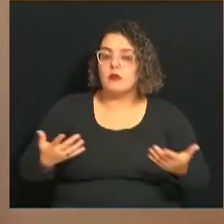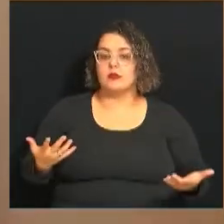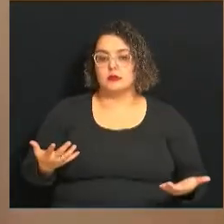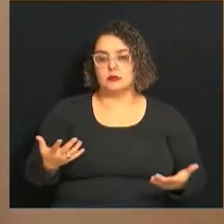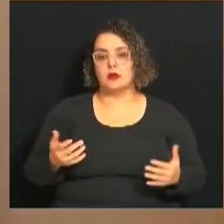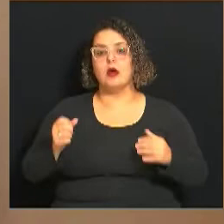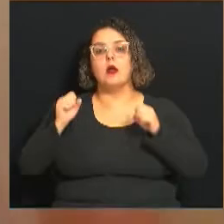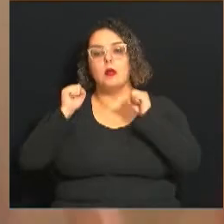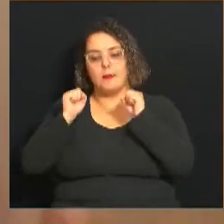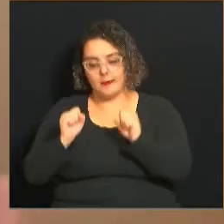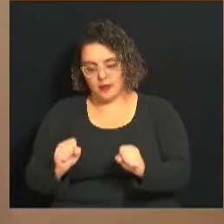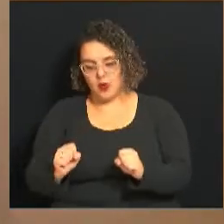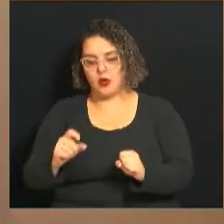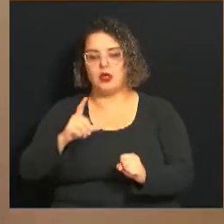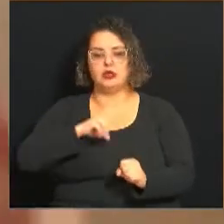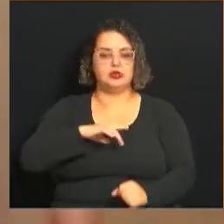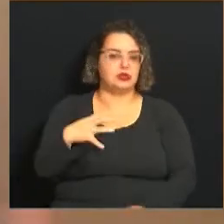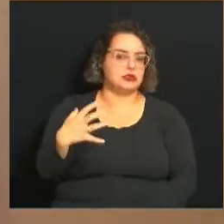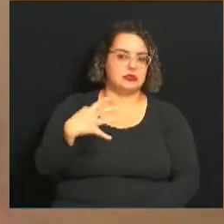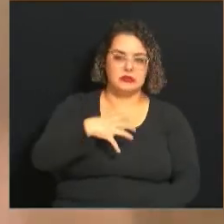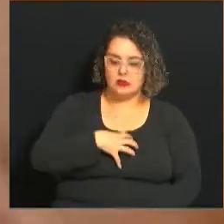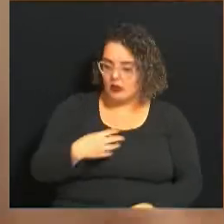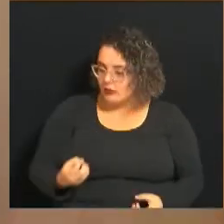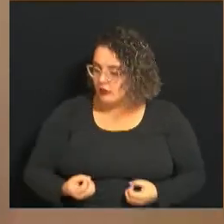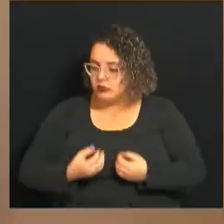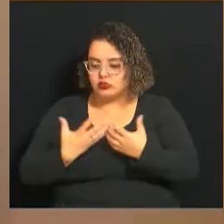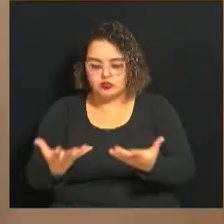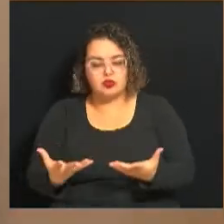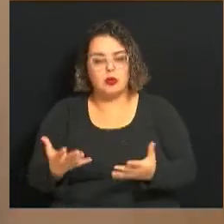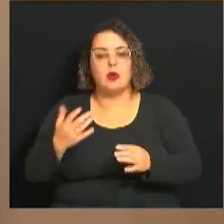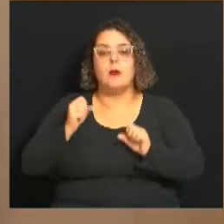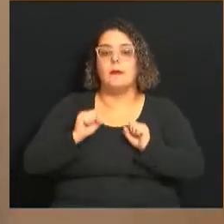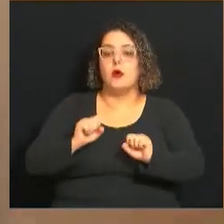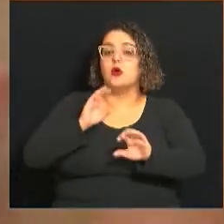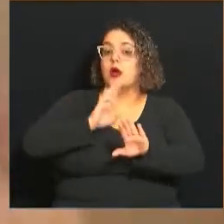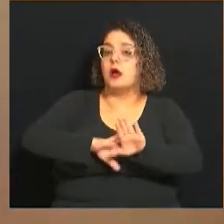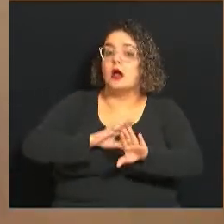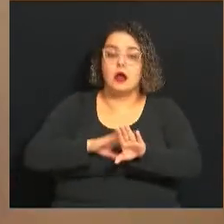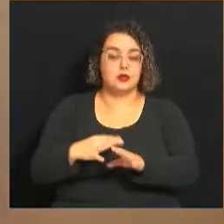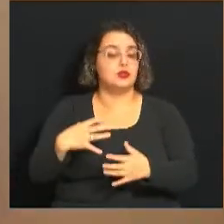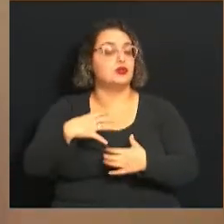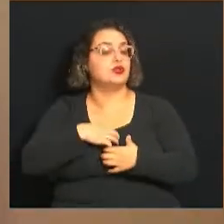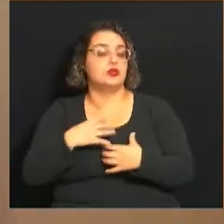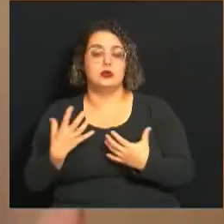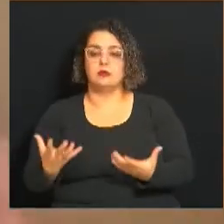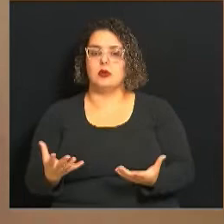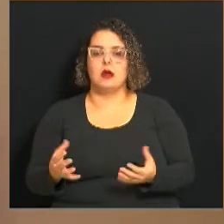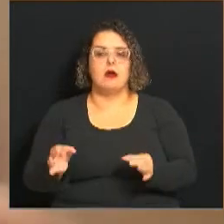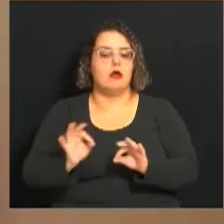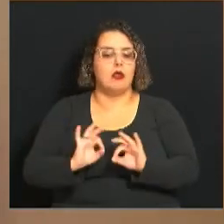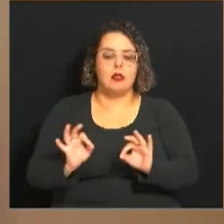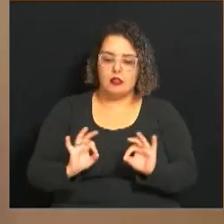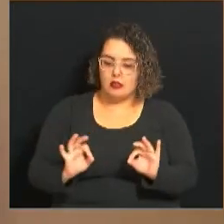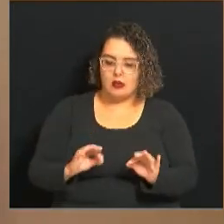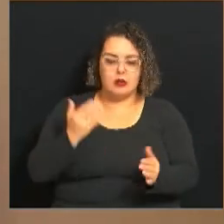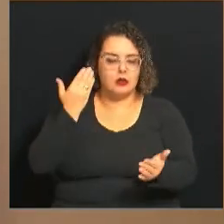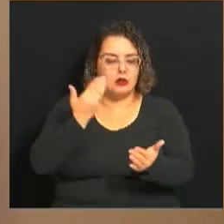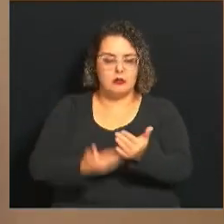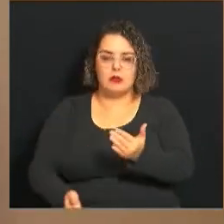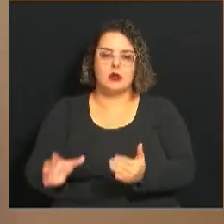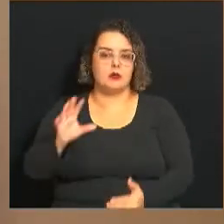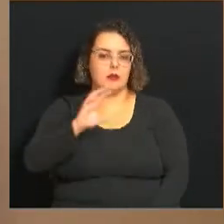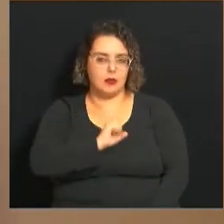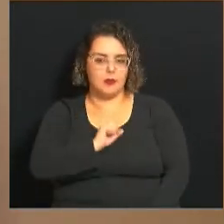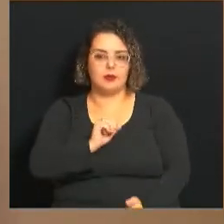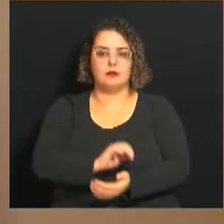pode ter aí, né, as suas emoções, pode sentir, pode reagir às emoções, e nada disso faz com que ela perca o meu amor.